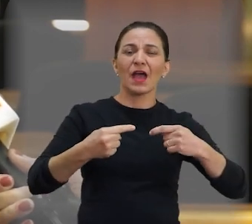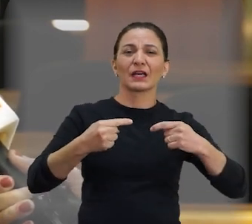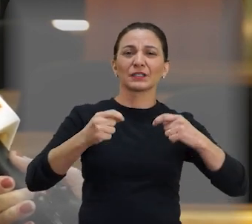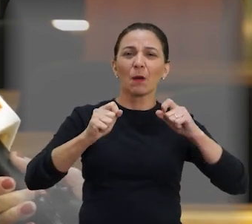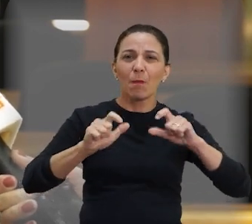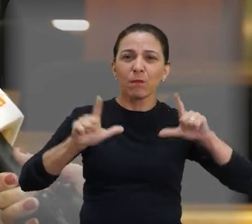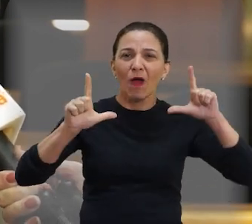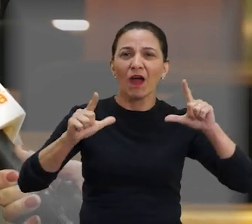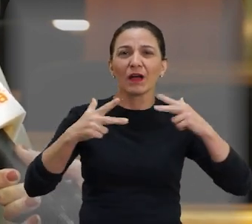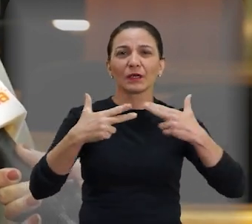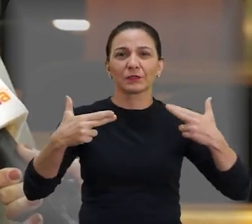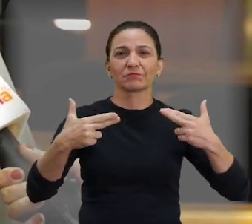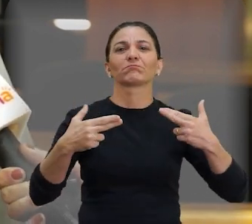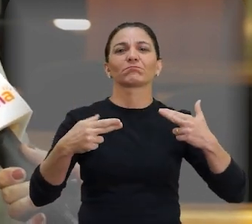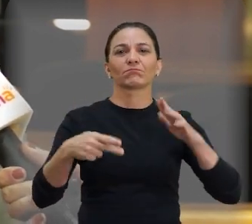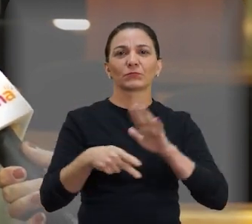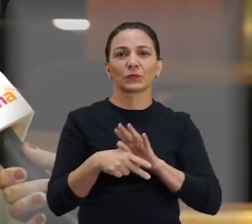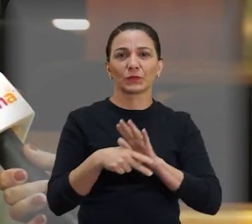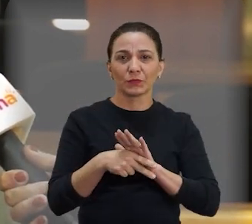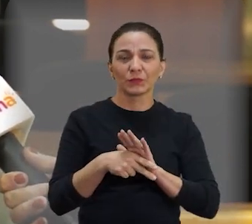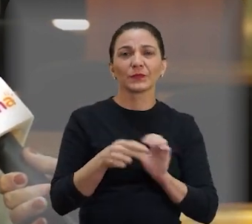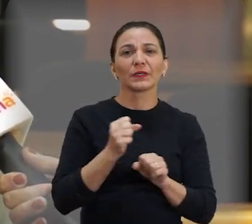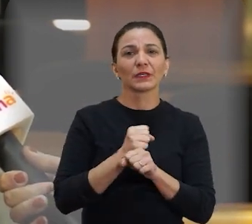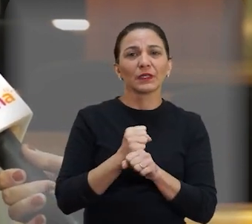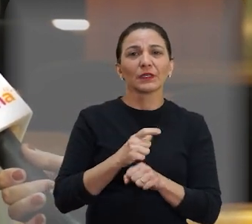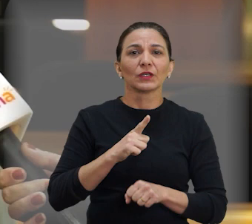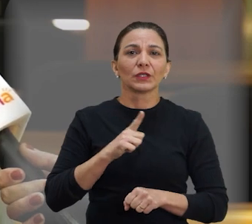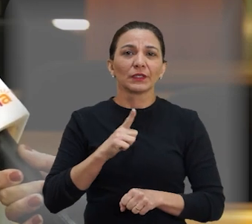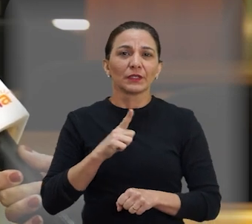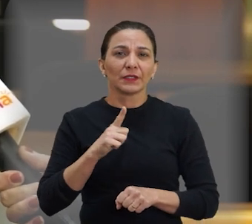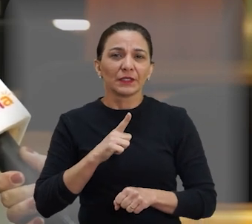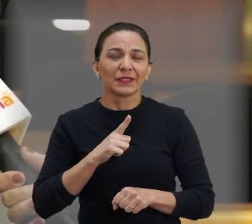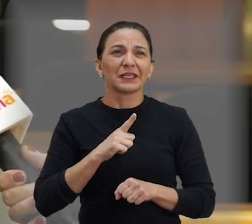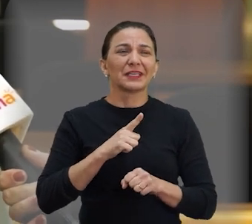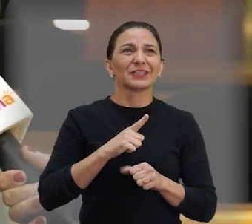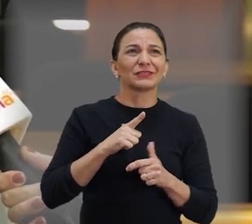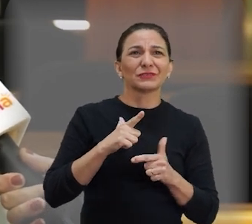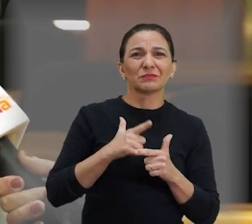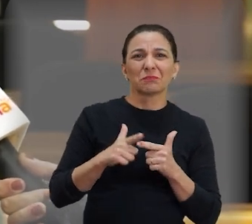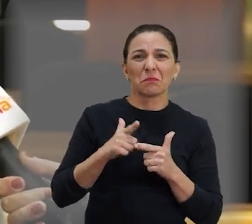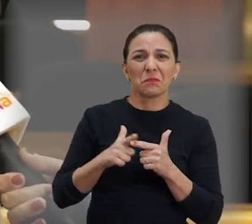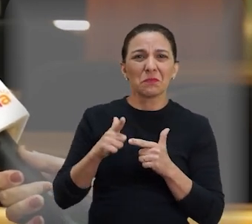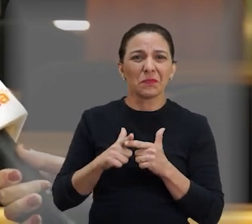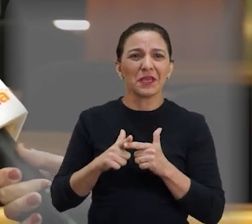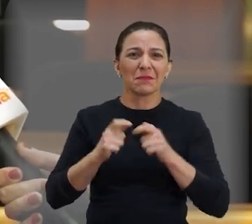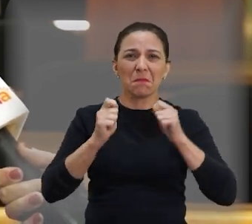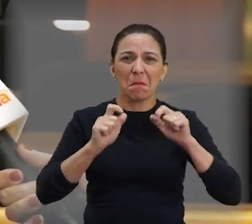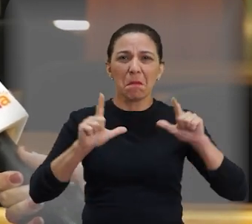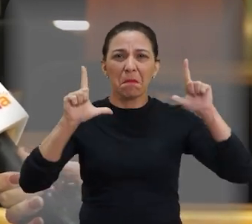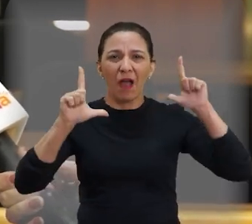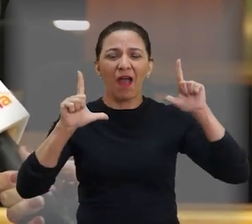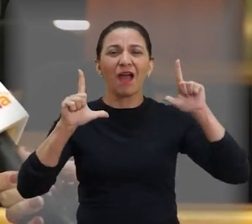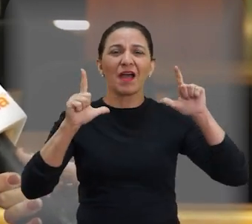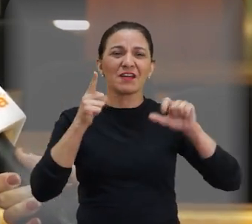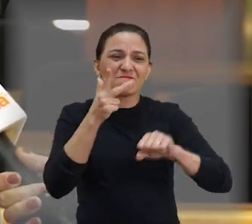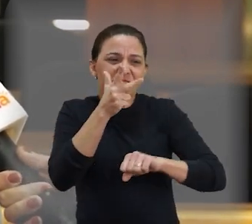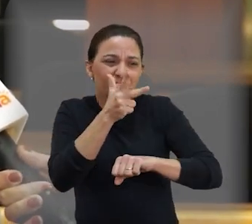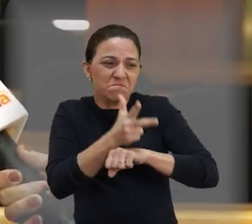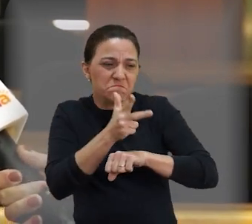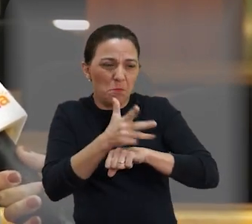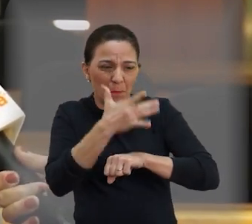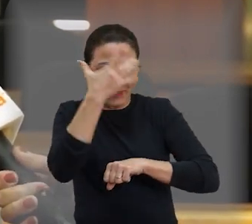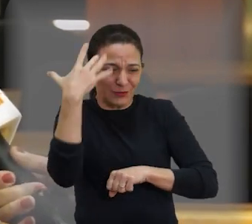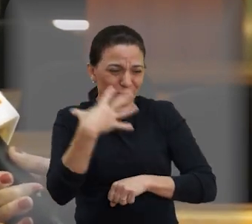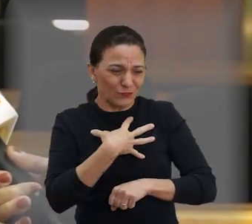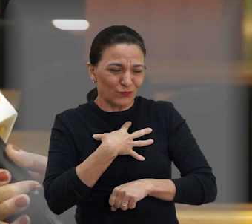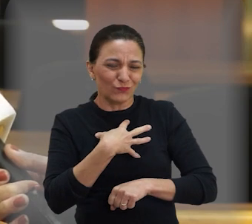público sobre esse assunto né porque agora esse ano nós tivemos alguns casos bem emblemáticos que apareceram na mídia acabaram sendo